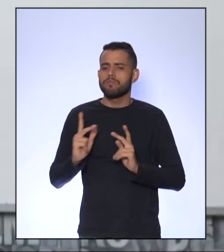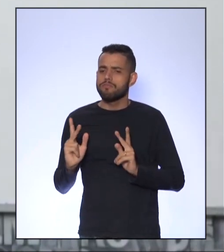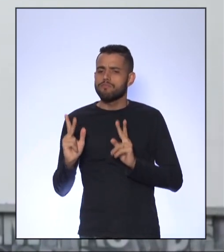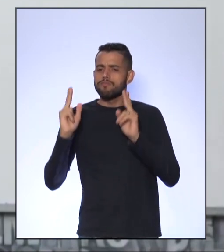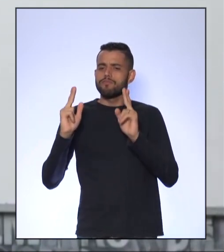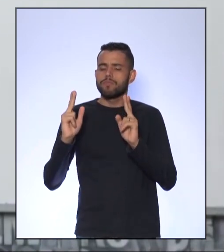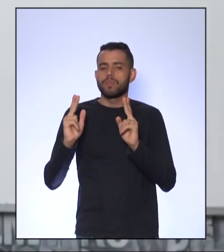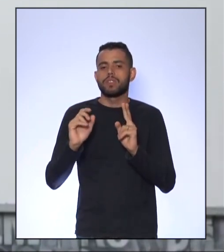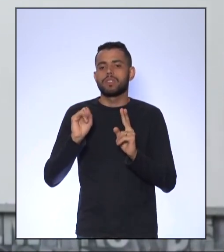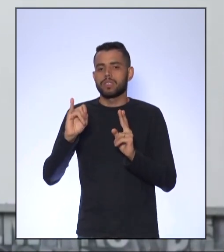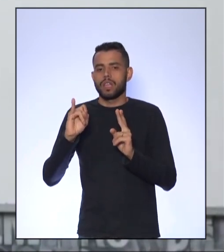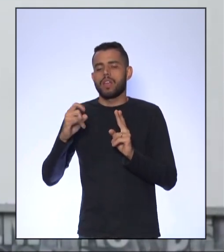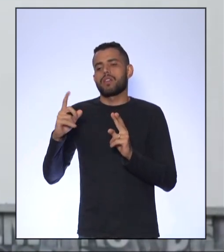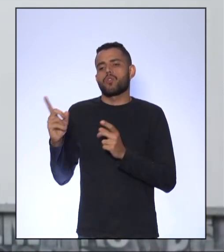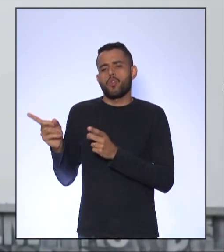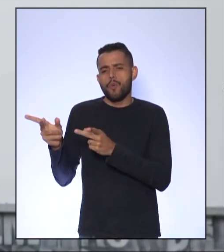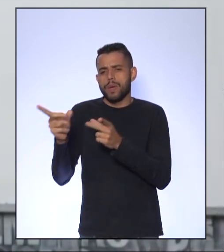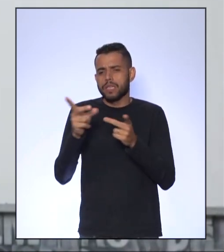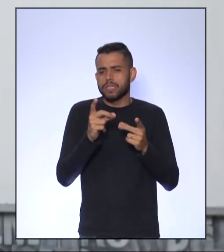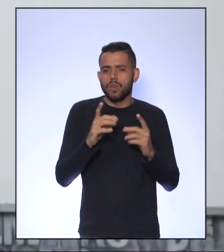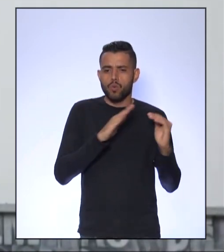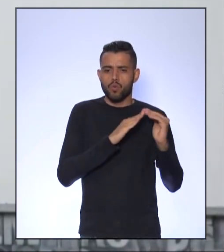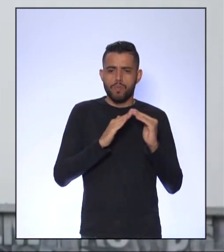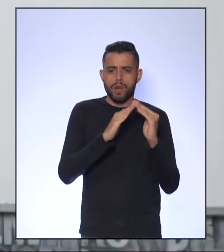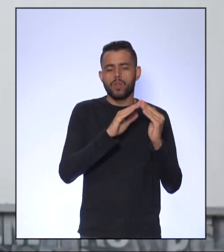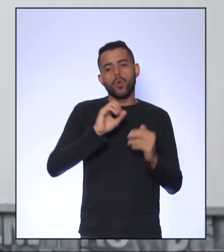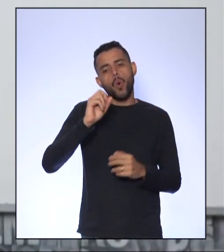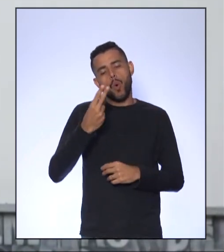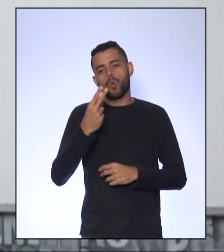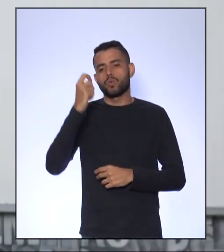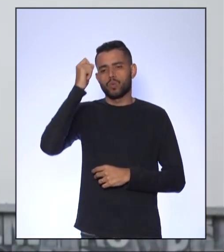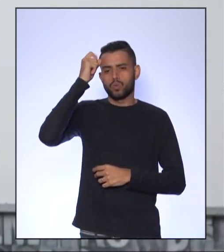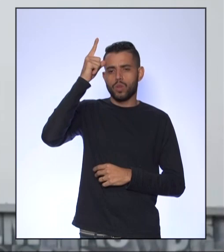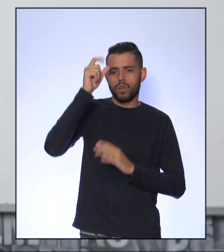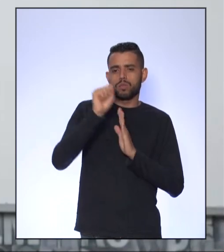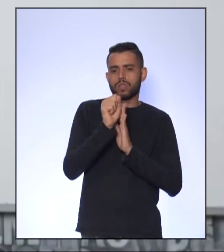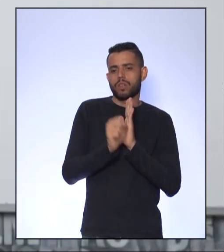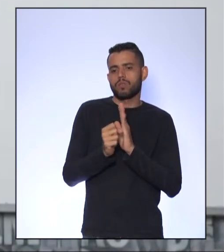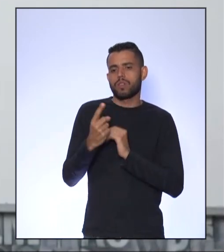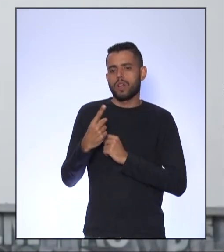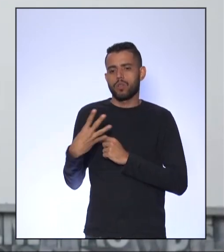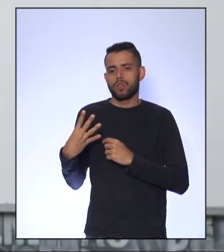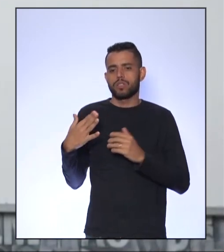é comercial e urbano do século XIII ou se ele é cultural do século XIV ao XVI. Então, tem que ter essa